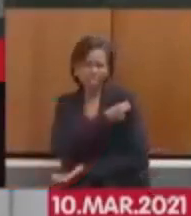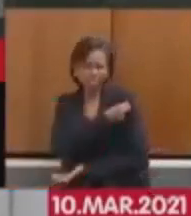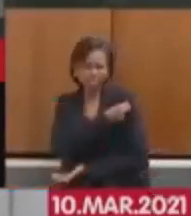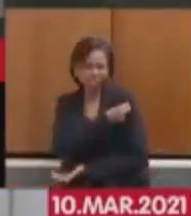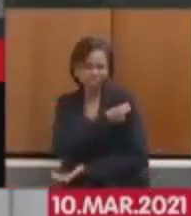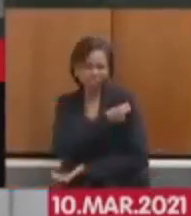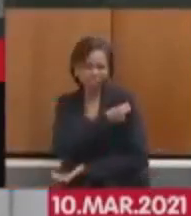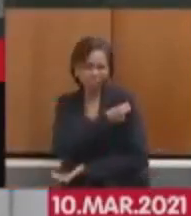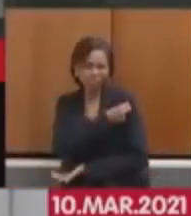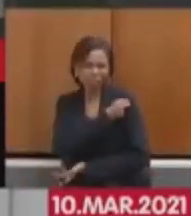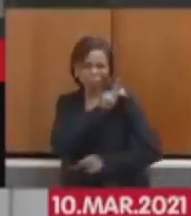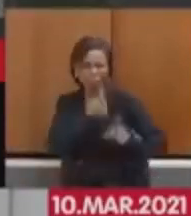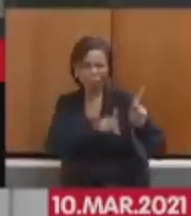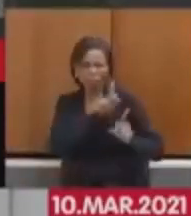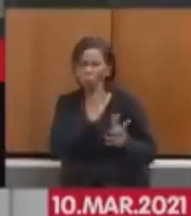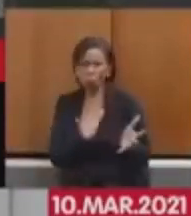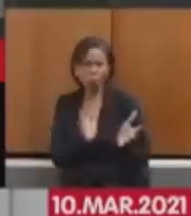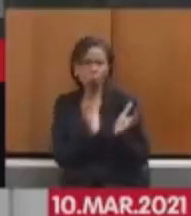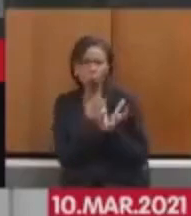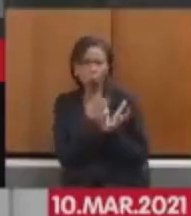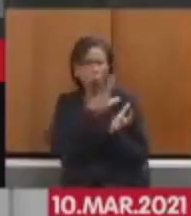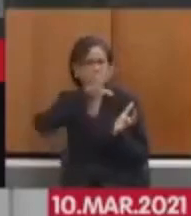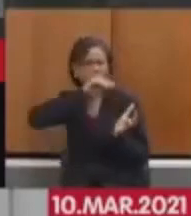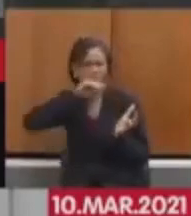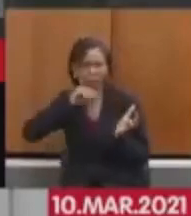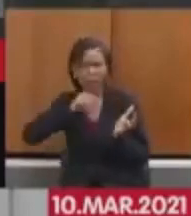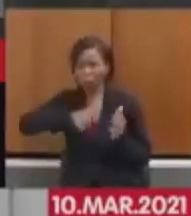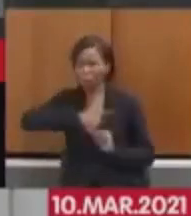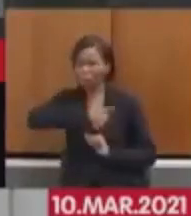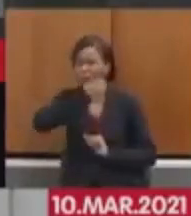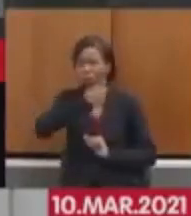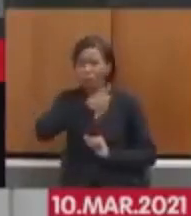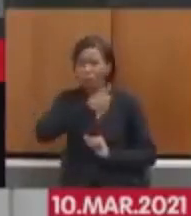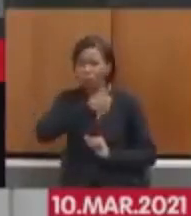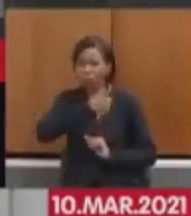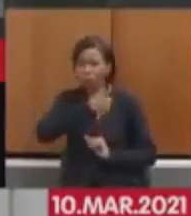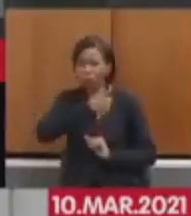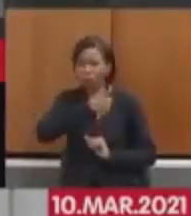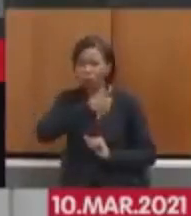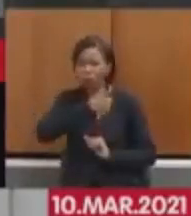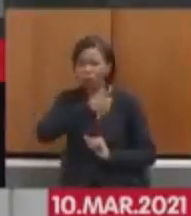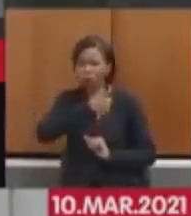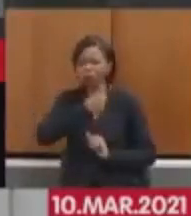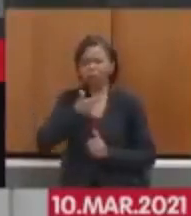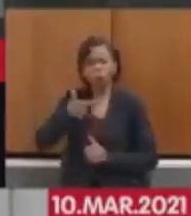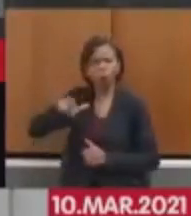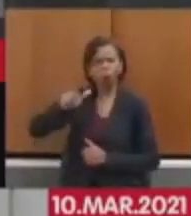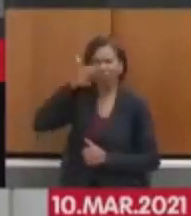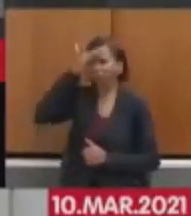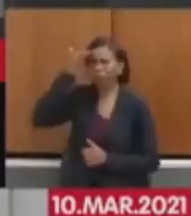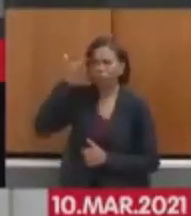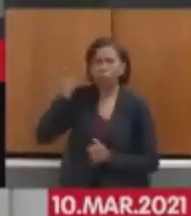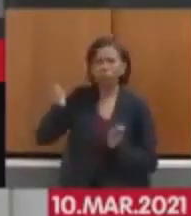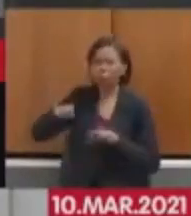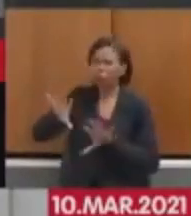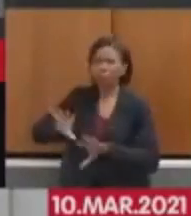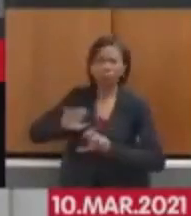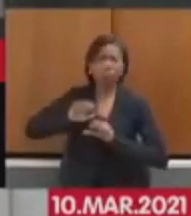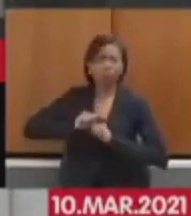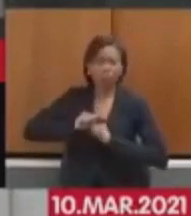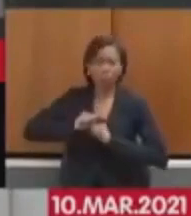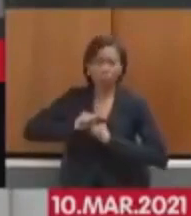outros secretários é dar alguns a condição de não se contaminar e dará a outros a